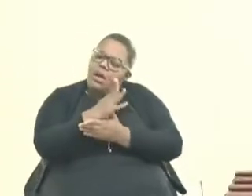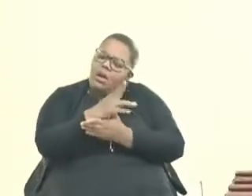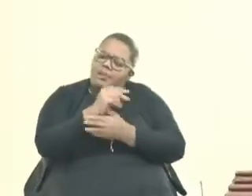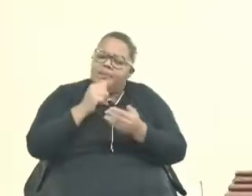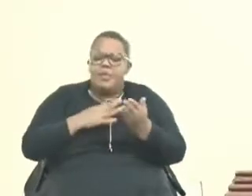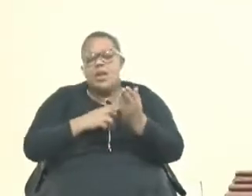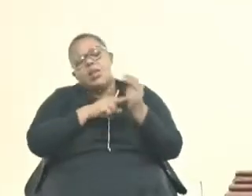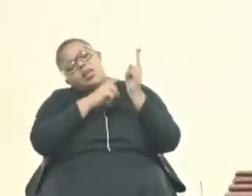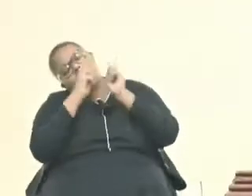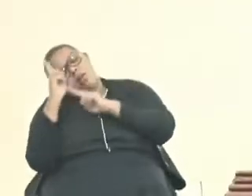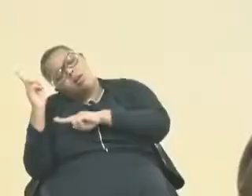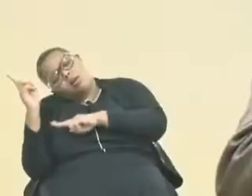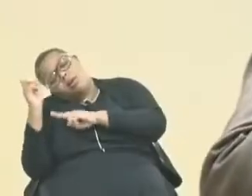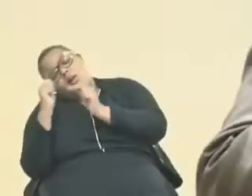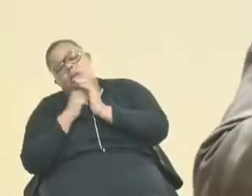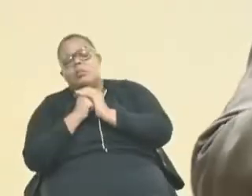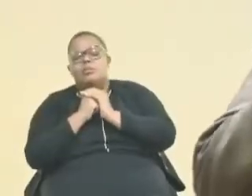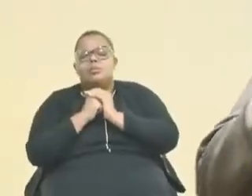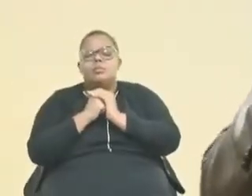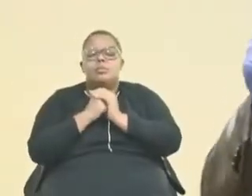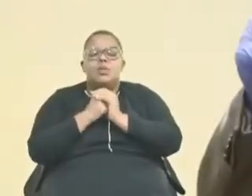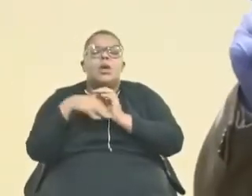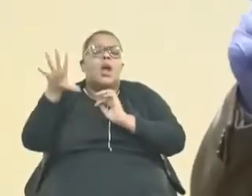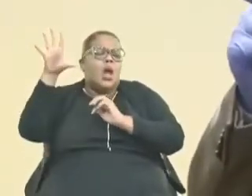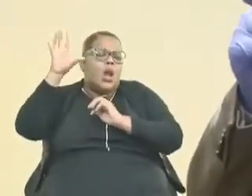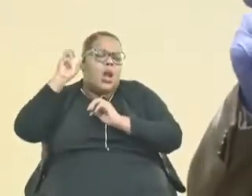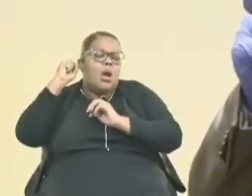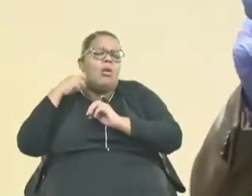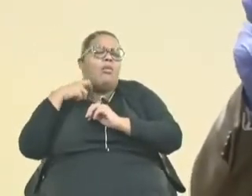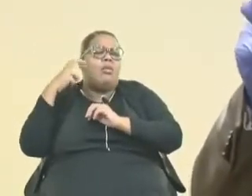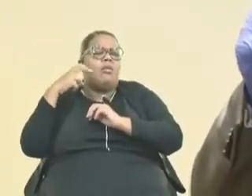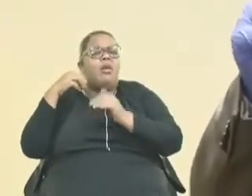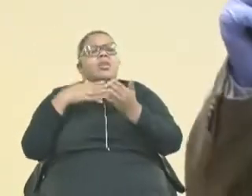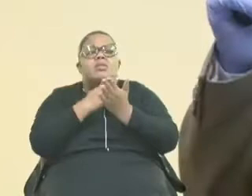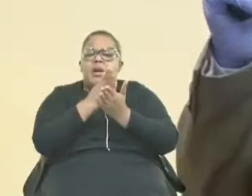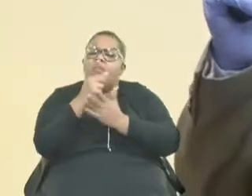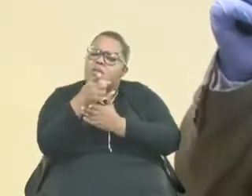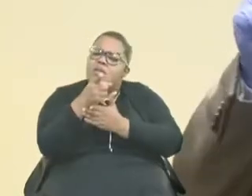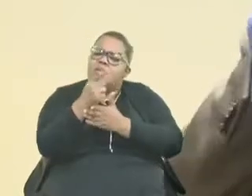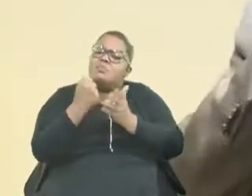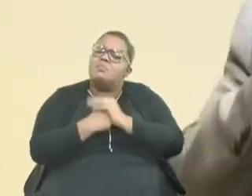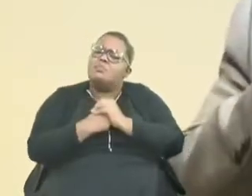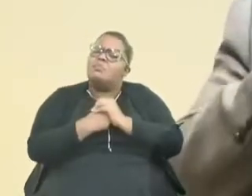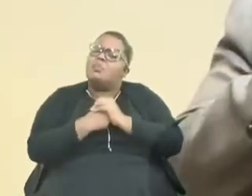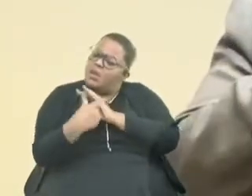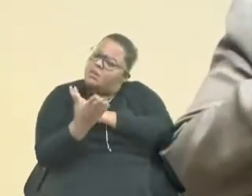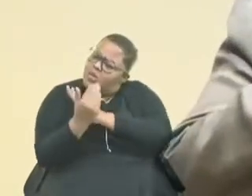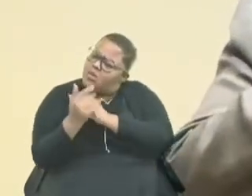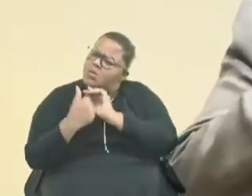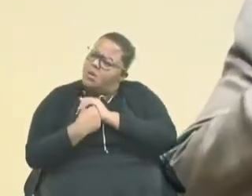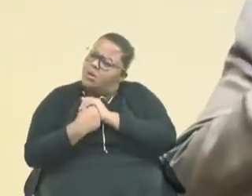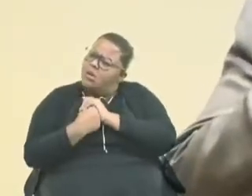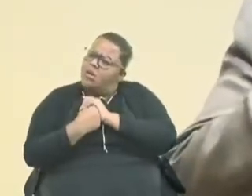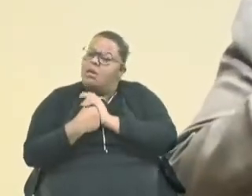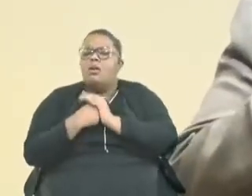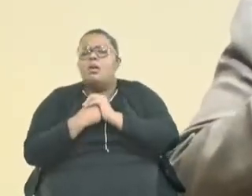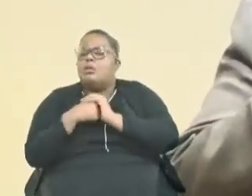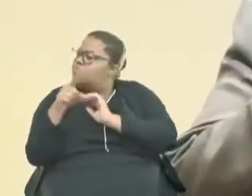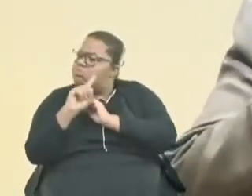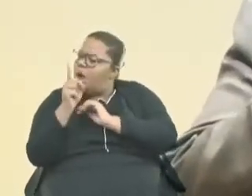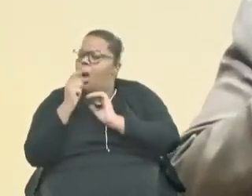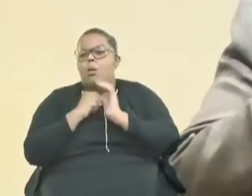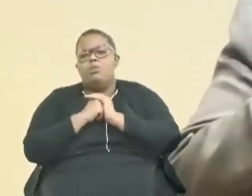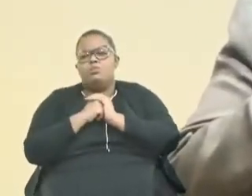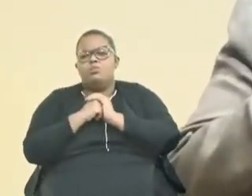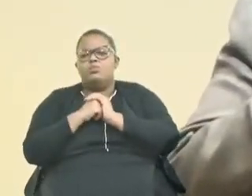senhor não chama de novo e ele se levanta vai direto bate no quarto do só sendo quase fala assim olha só me chamou de novo não te